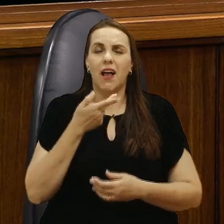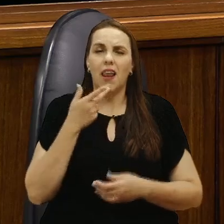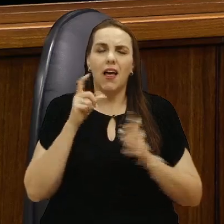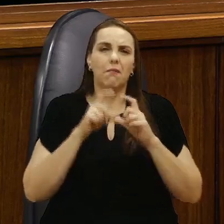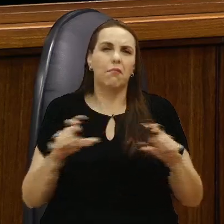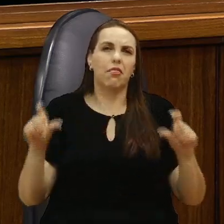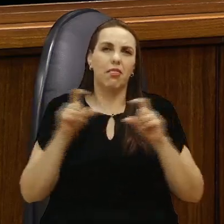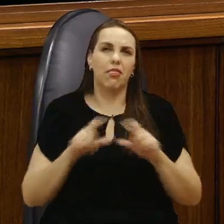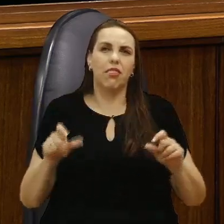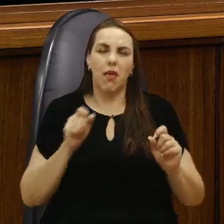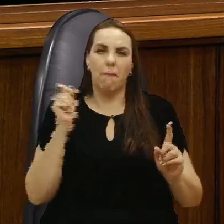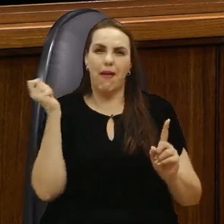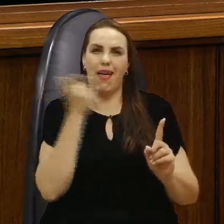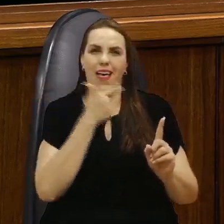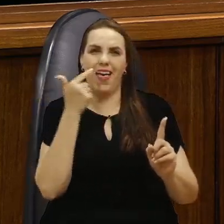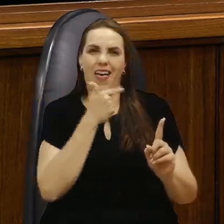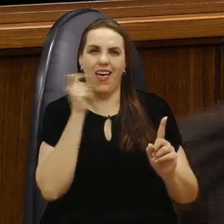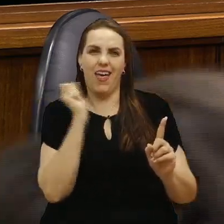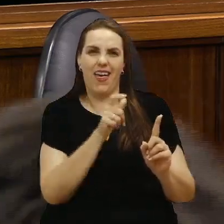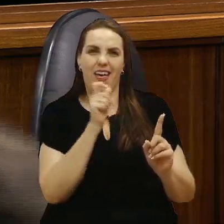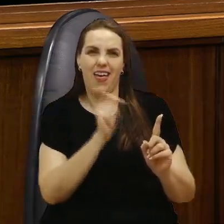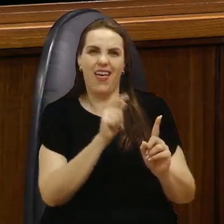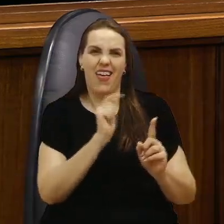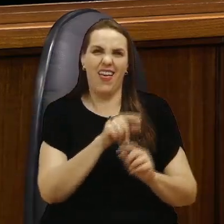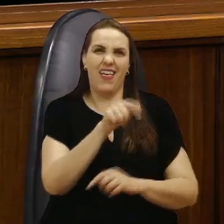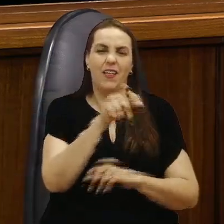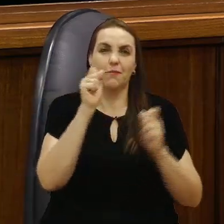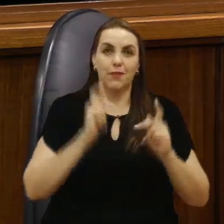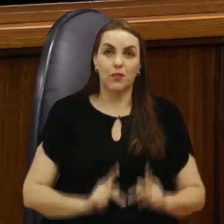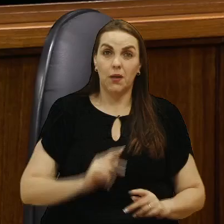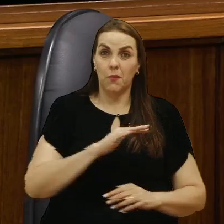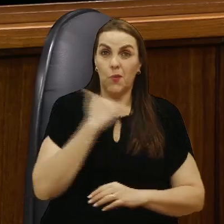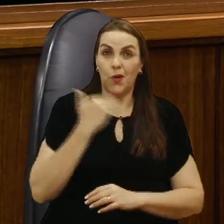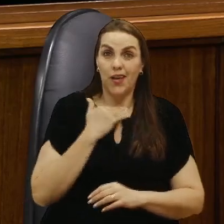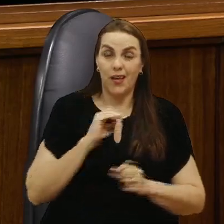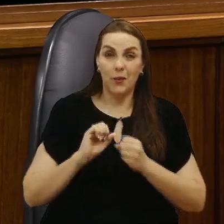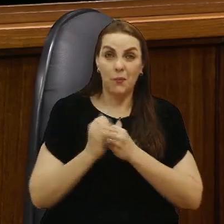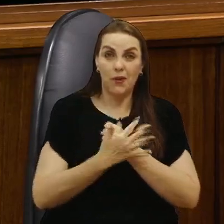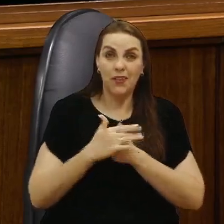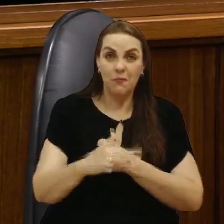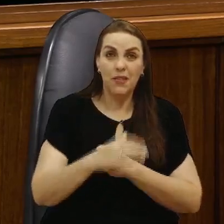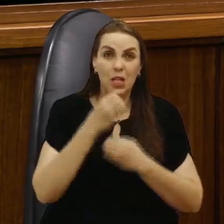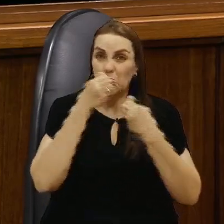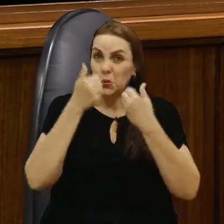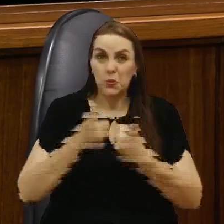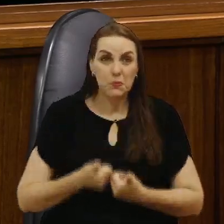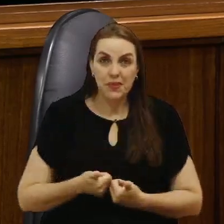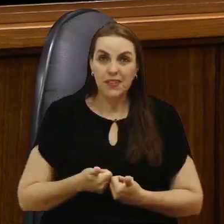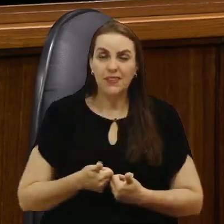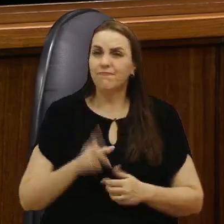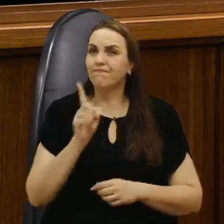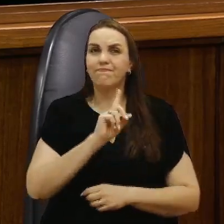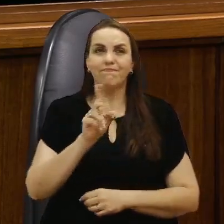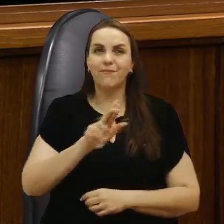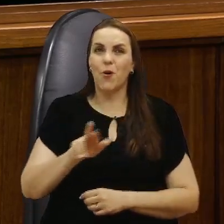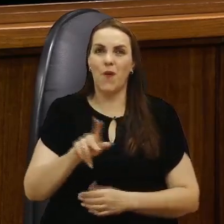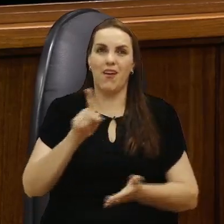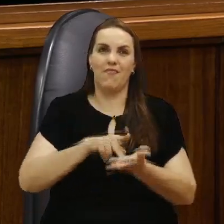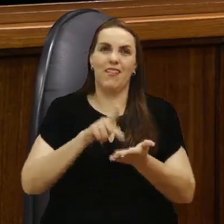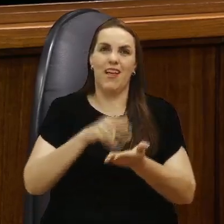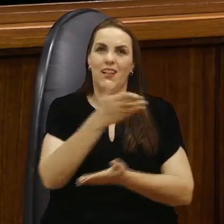debochar de gente morrendo durante uma pandemia, que está tudo bem. Então, não, o que vocês falam não é